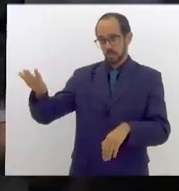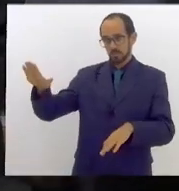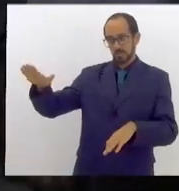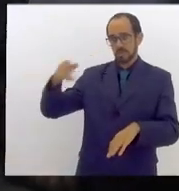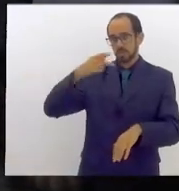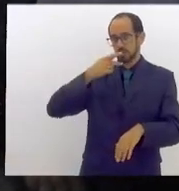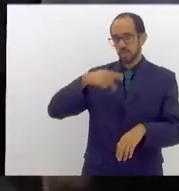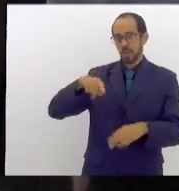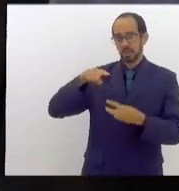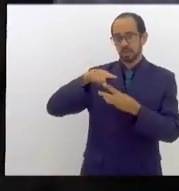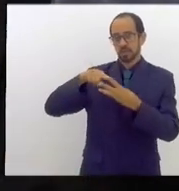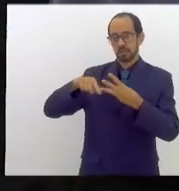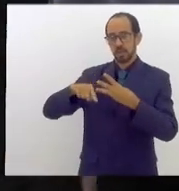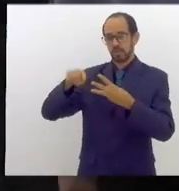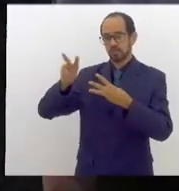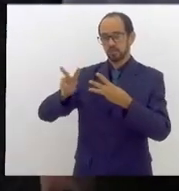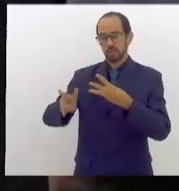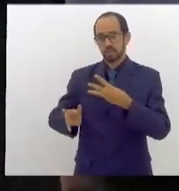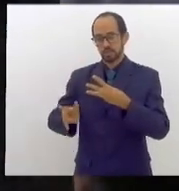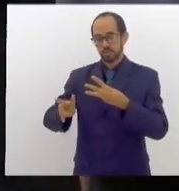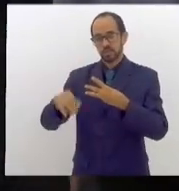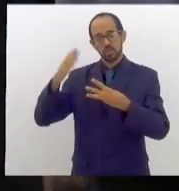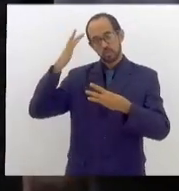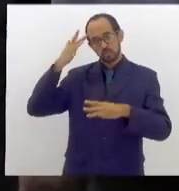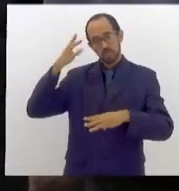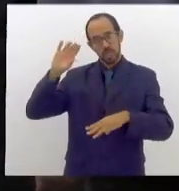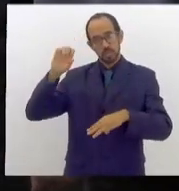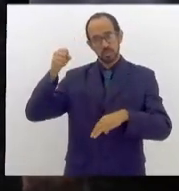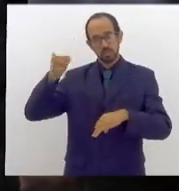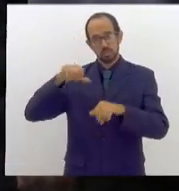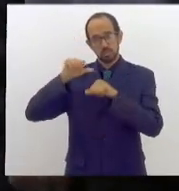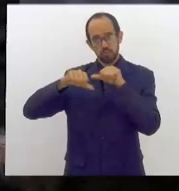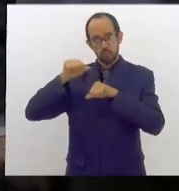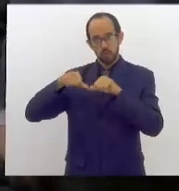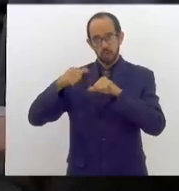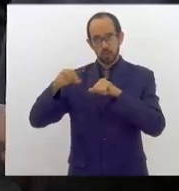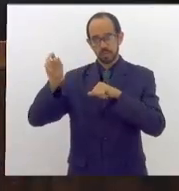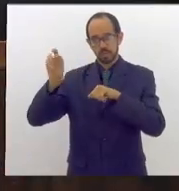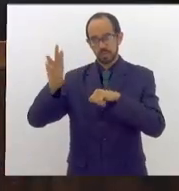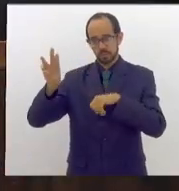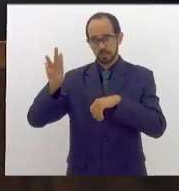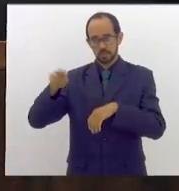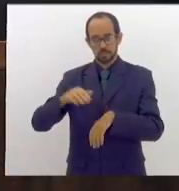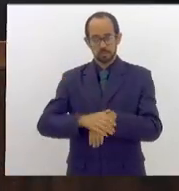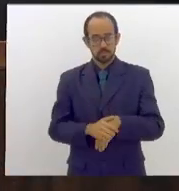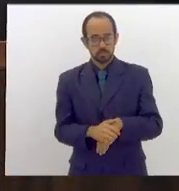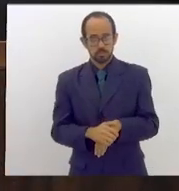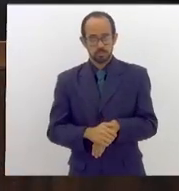vezes lá eu não sei se modificaram nas três não queridos